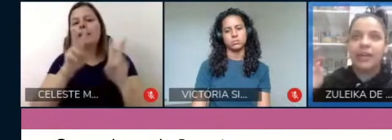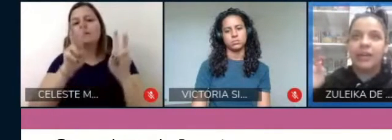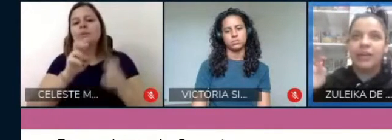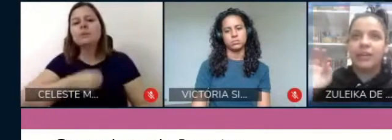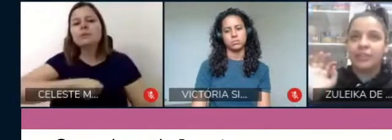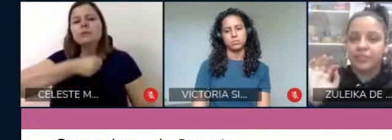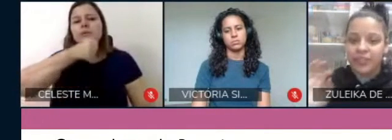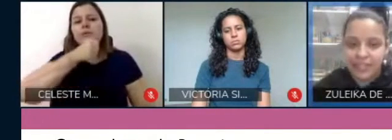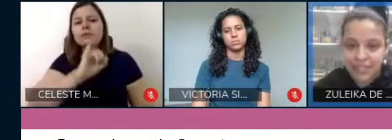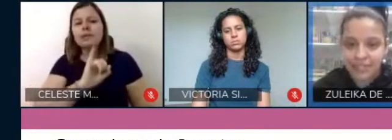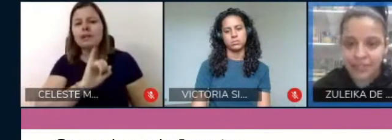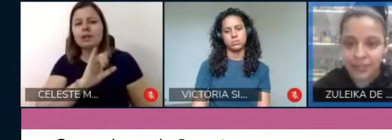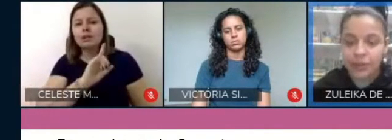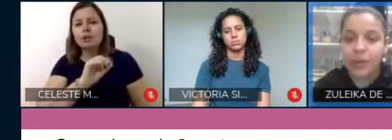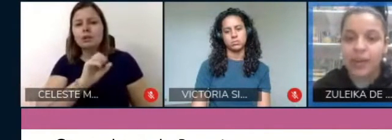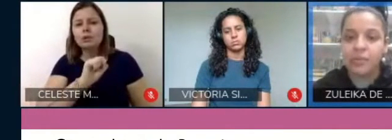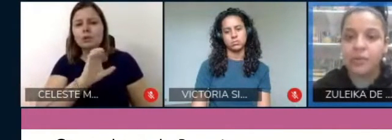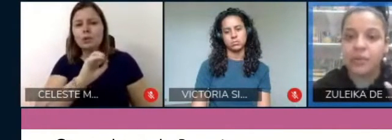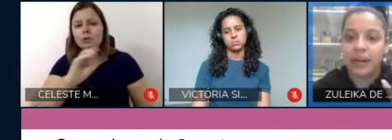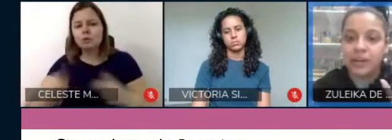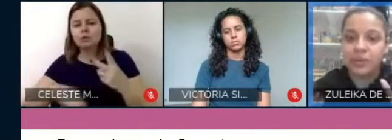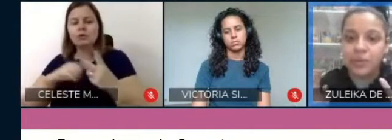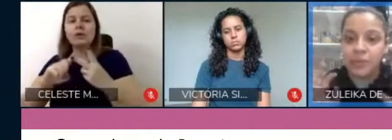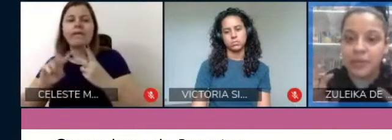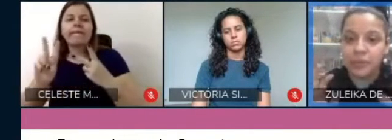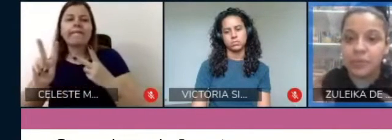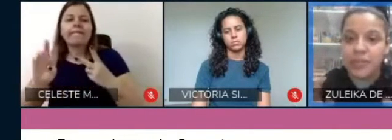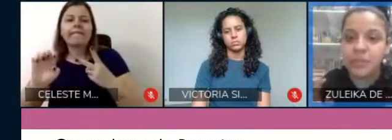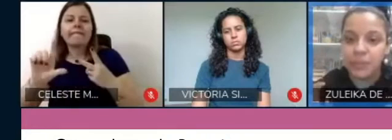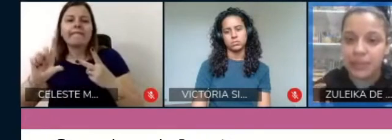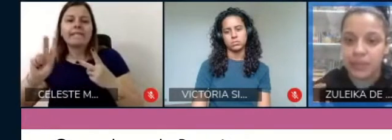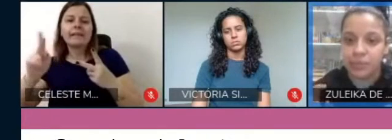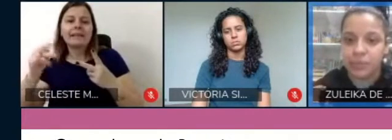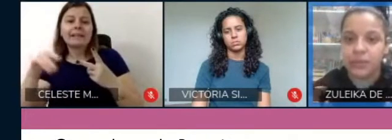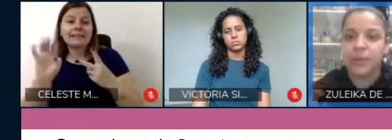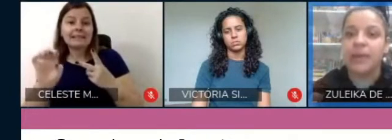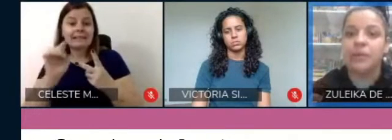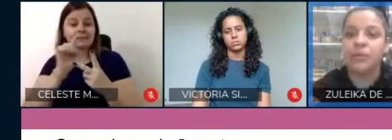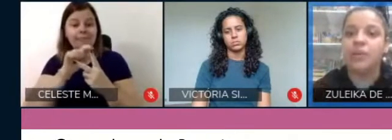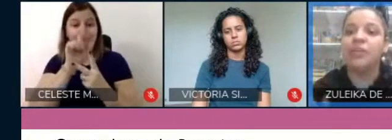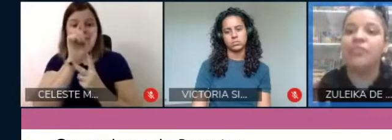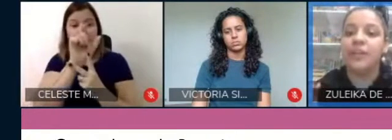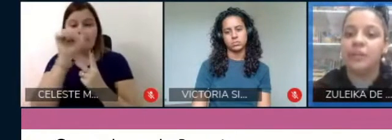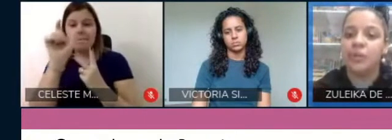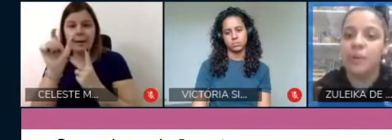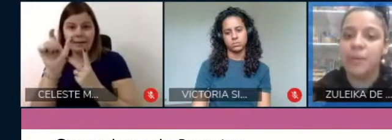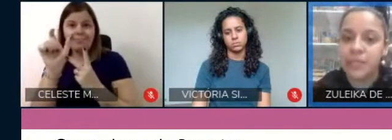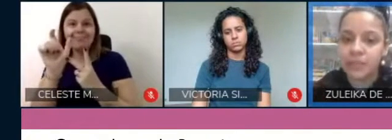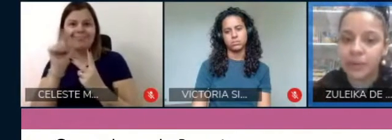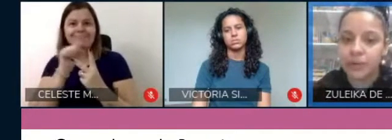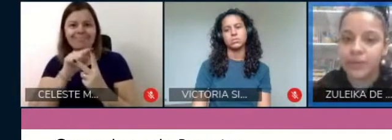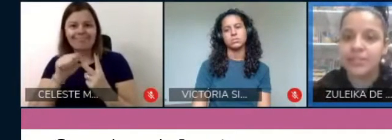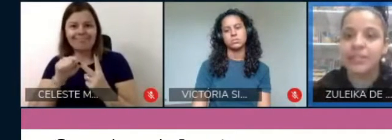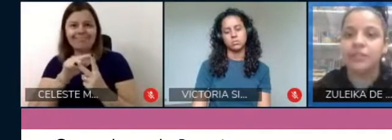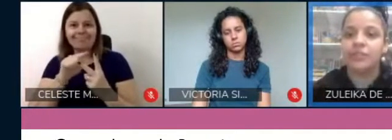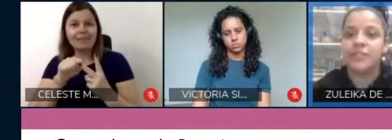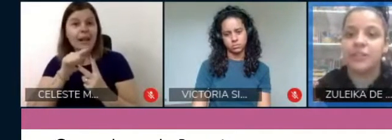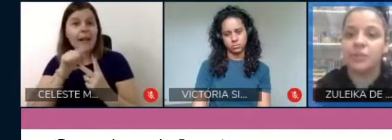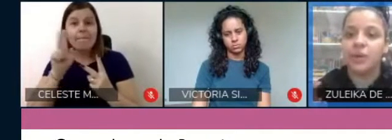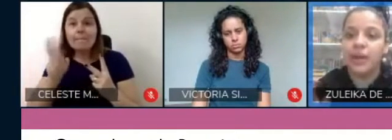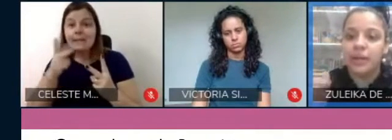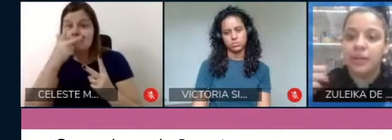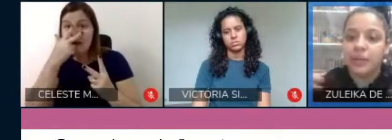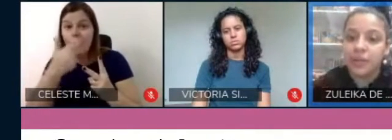e velhice. Eu quero procurar o mesmo termo, né? Eu estou me referindo a uma mesma coisa